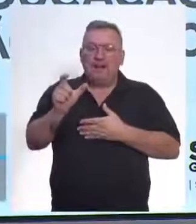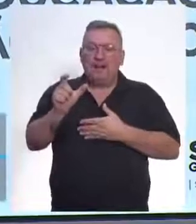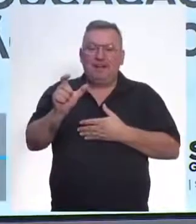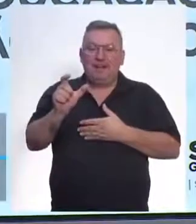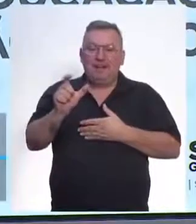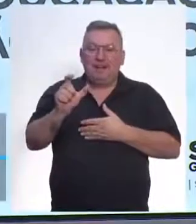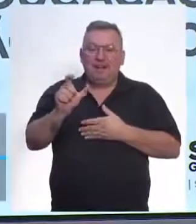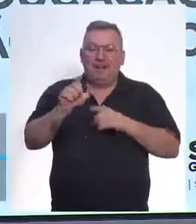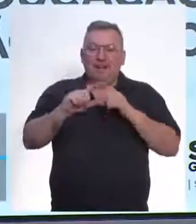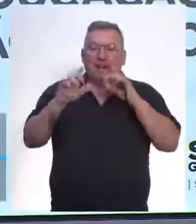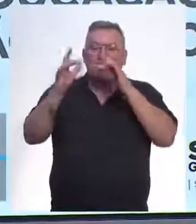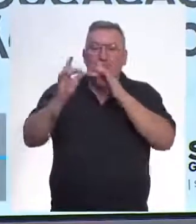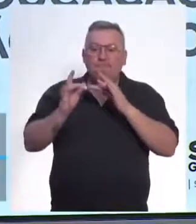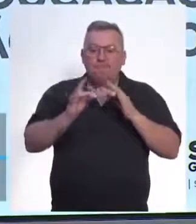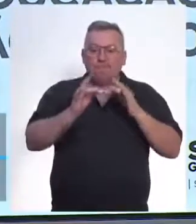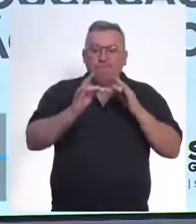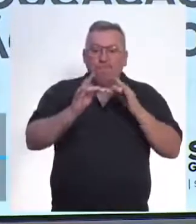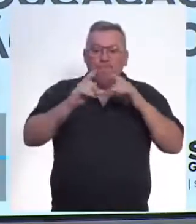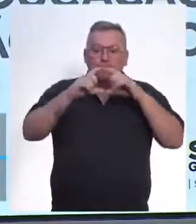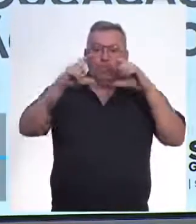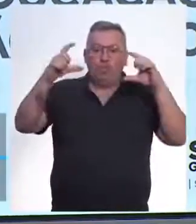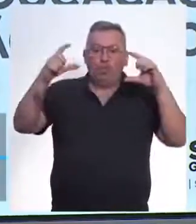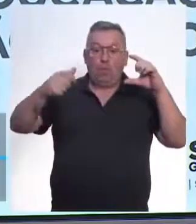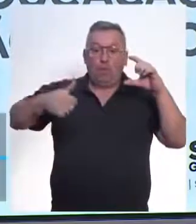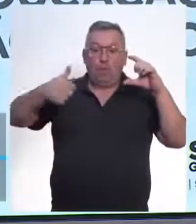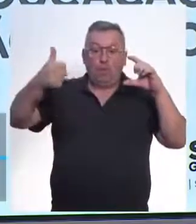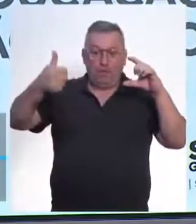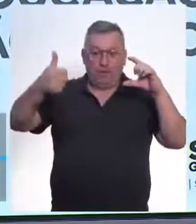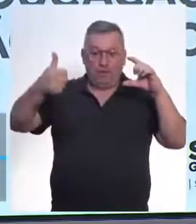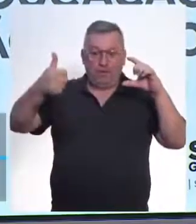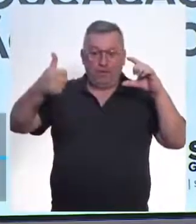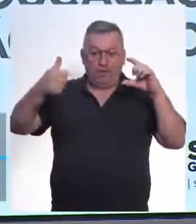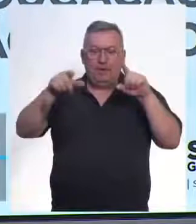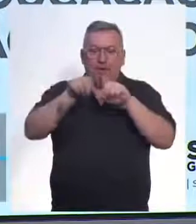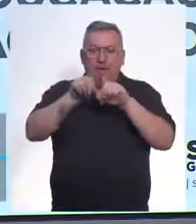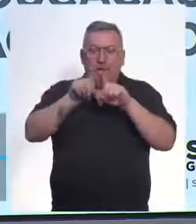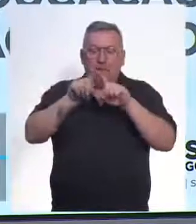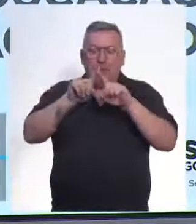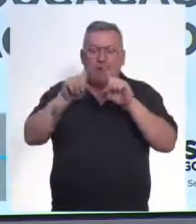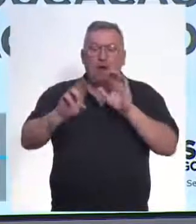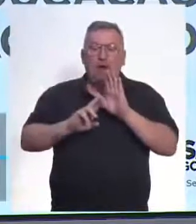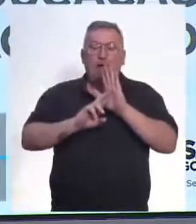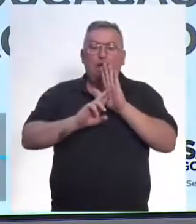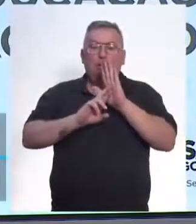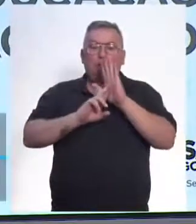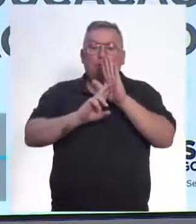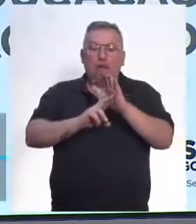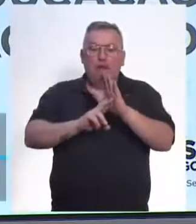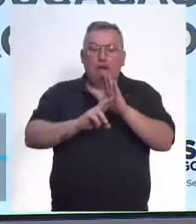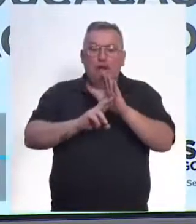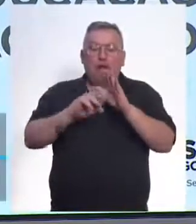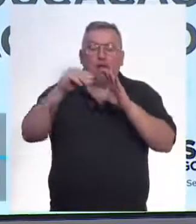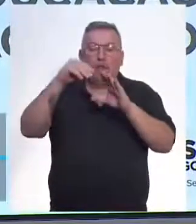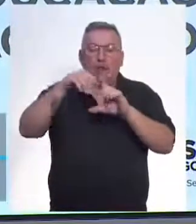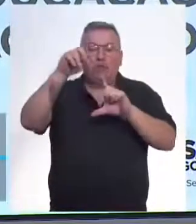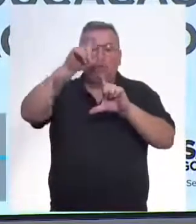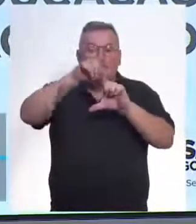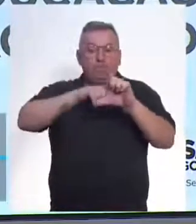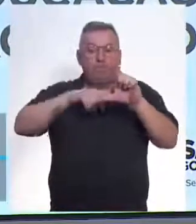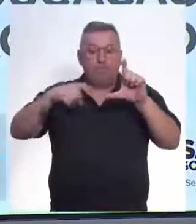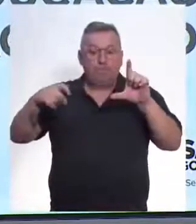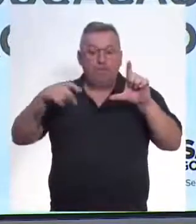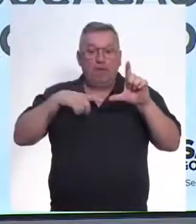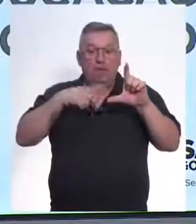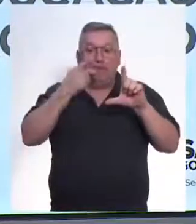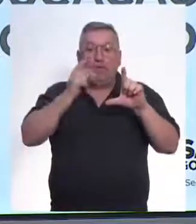da relação entre a equação de primeiro grau e a sua representação no plano. Lembrando que